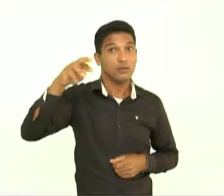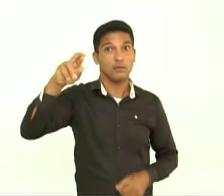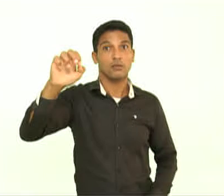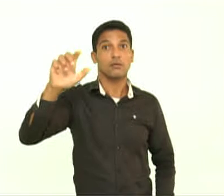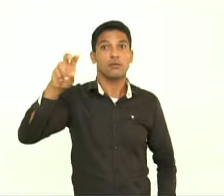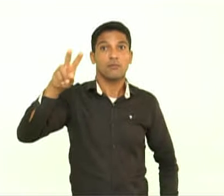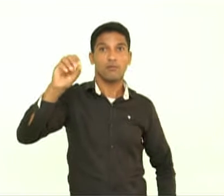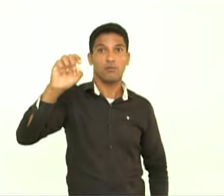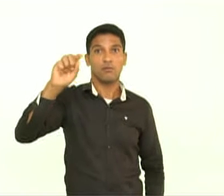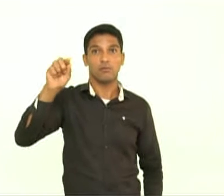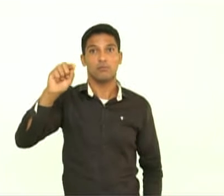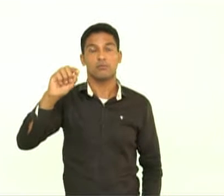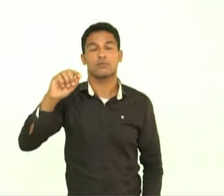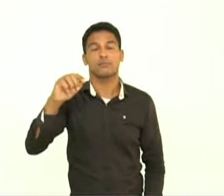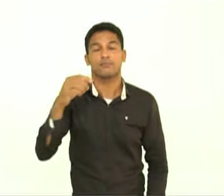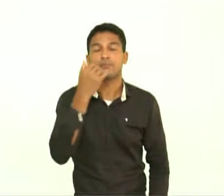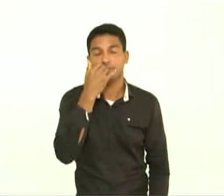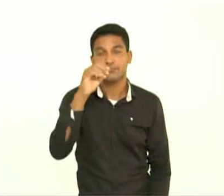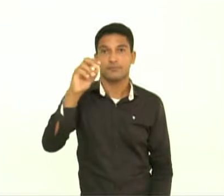viu? Revolução